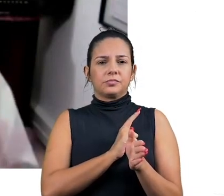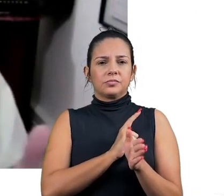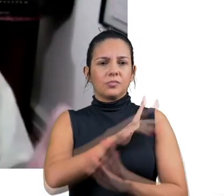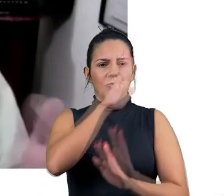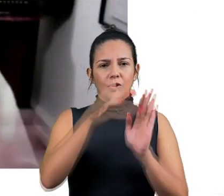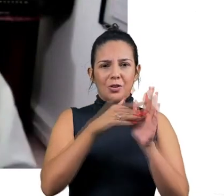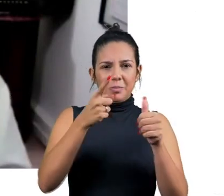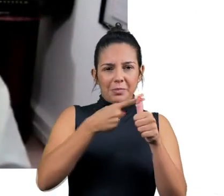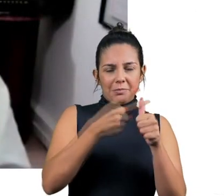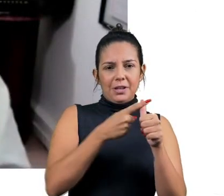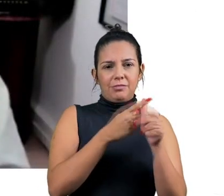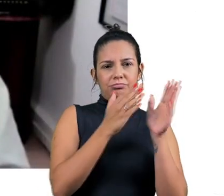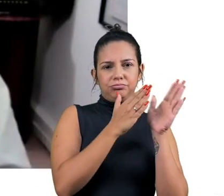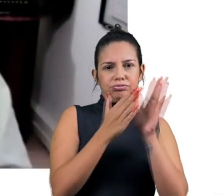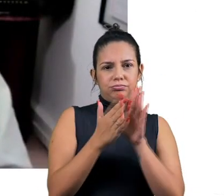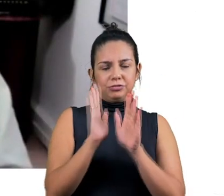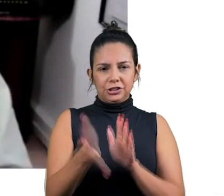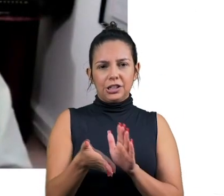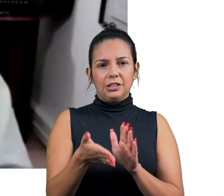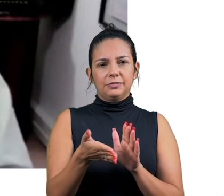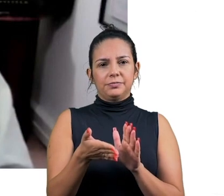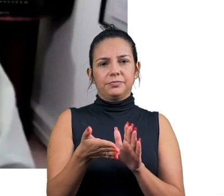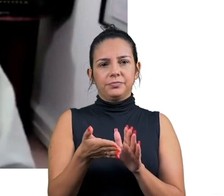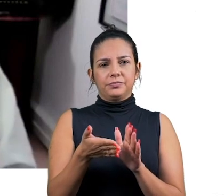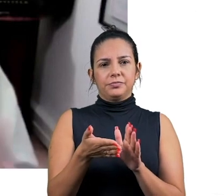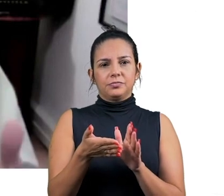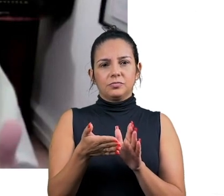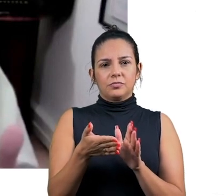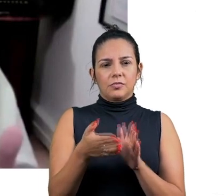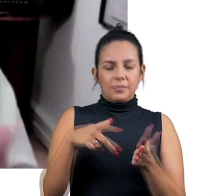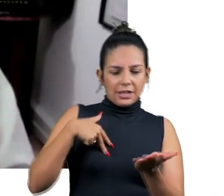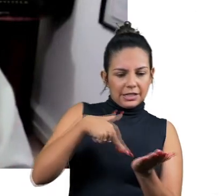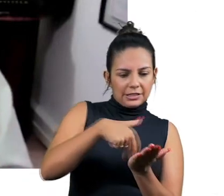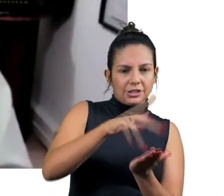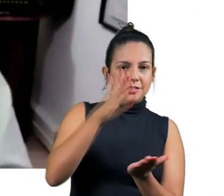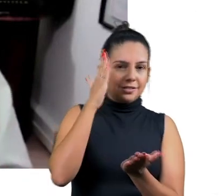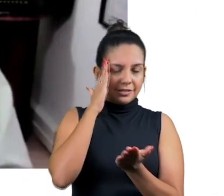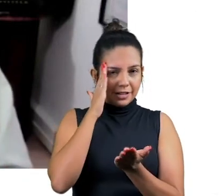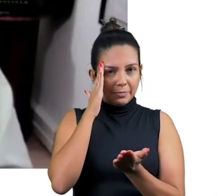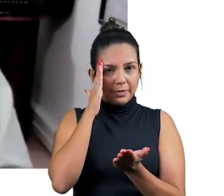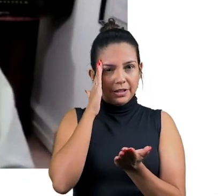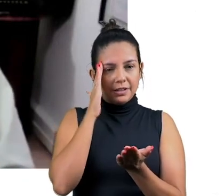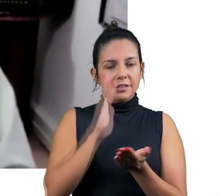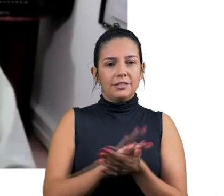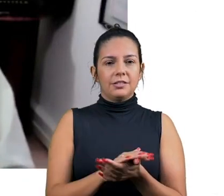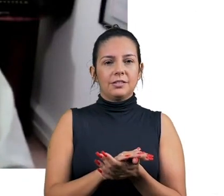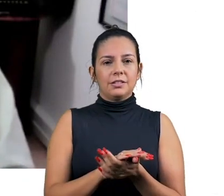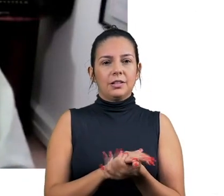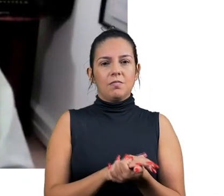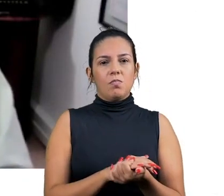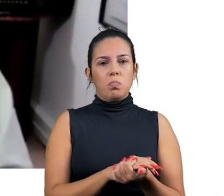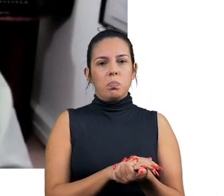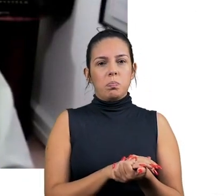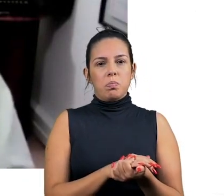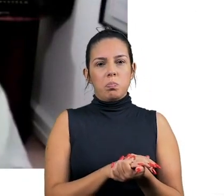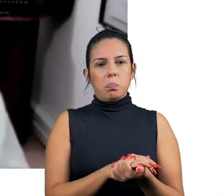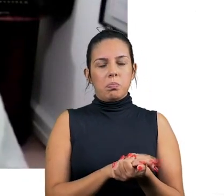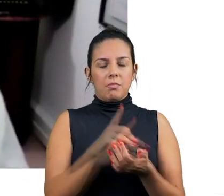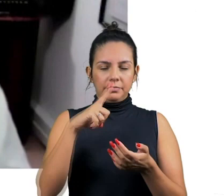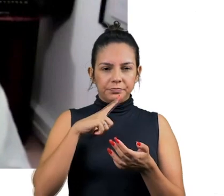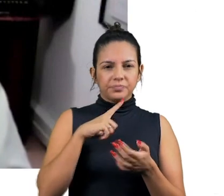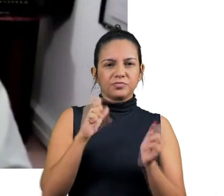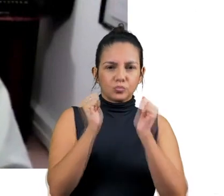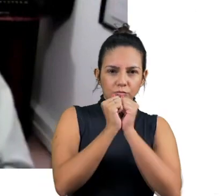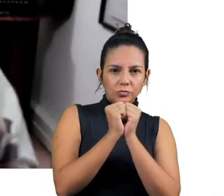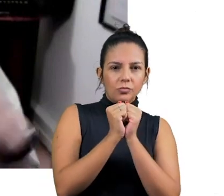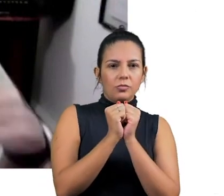praticamente todo o primeiro semestre já tinha andado, a gente já sabia um pouco do que, embora eu tenha,